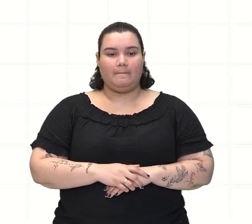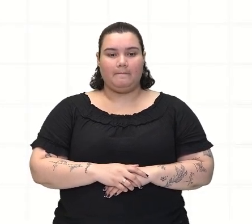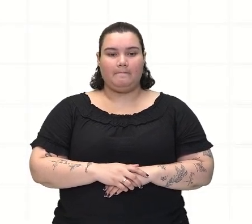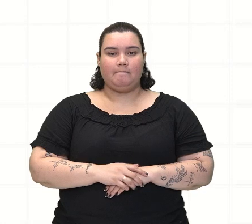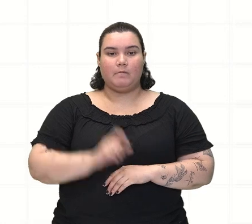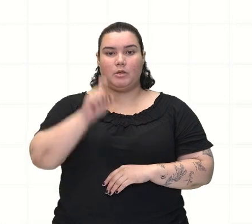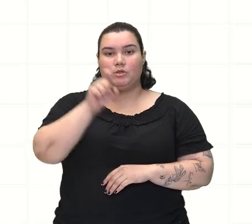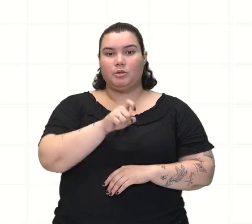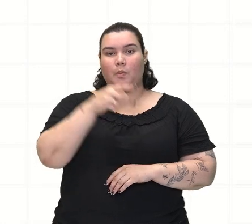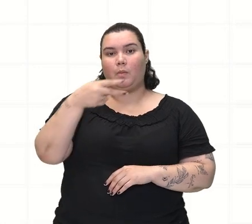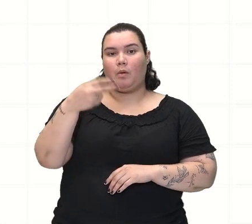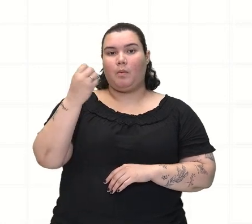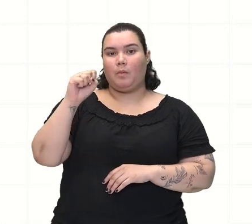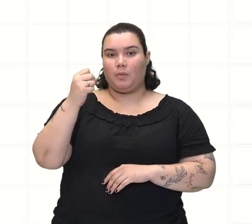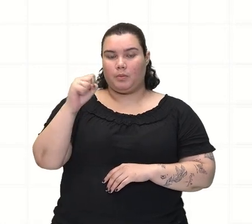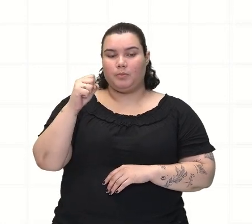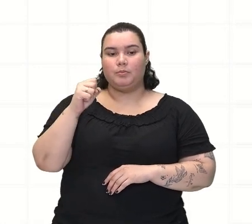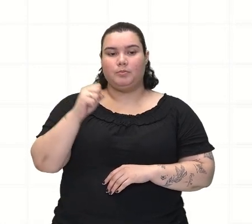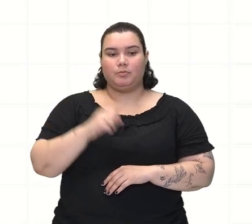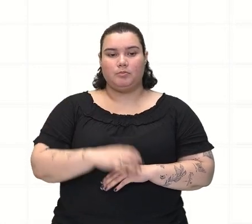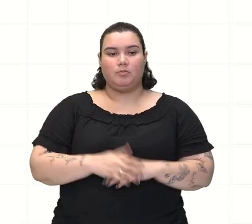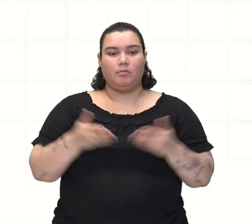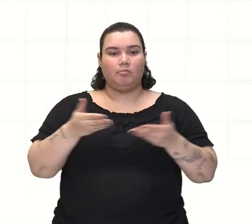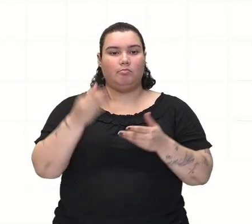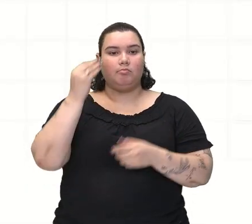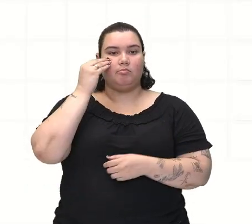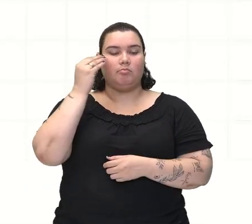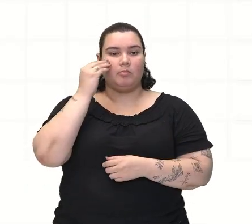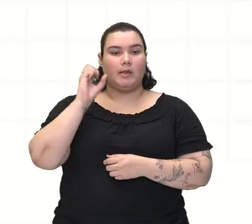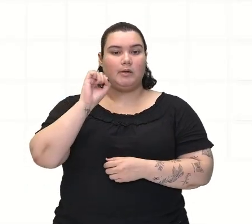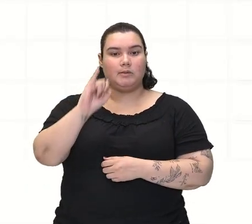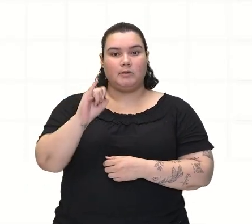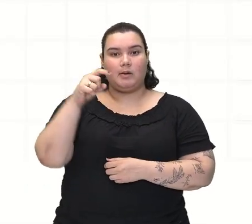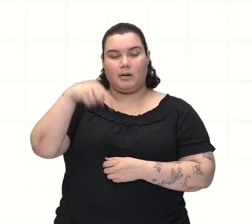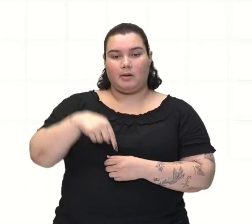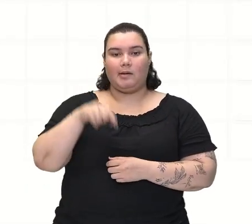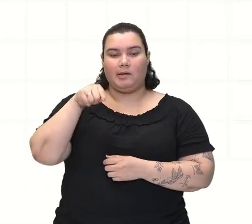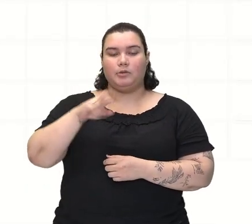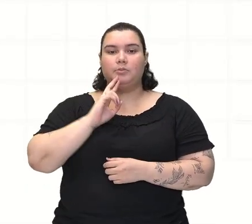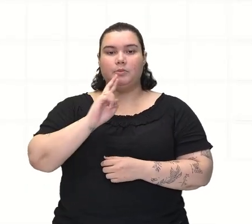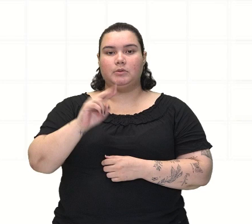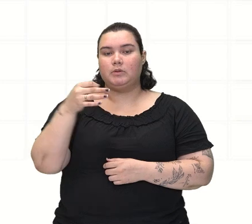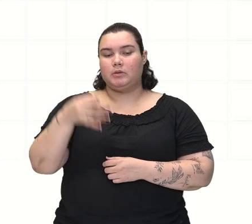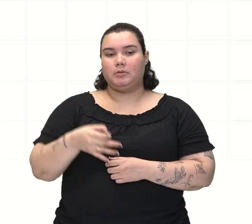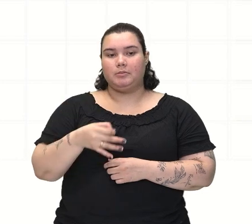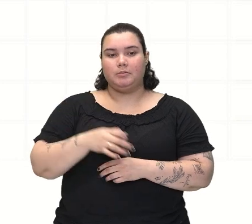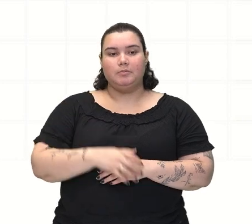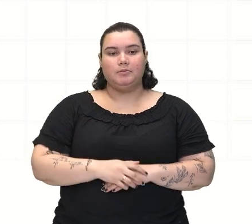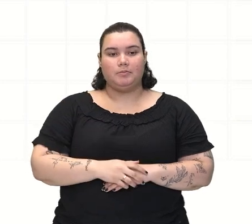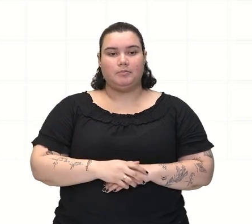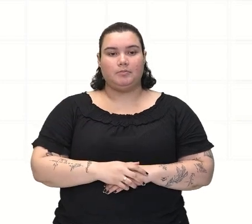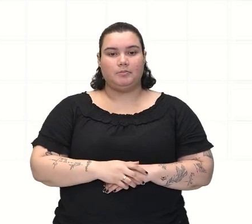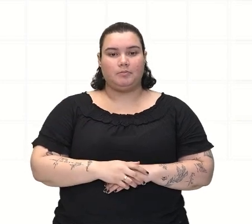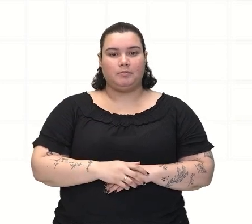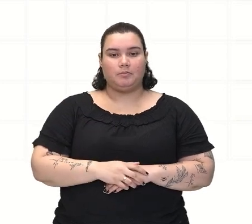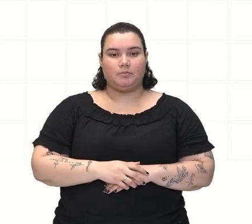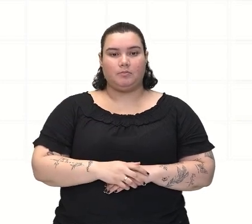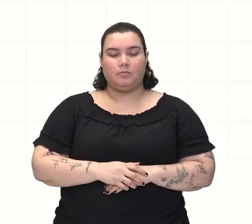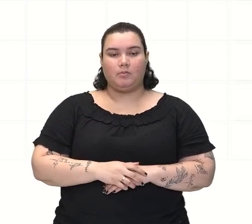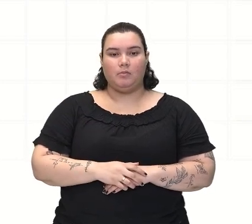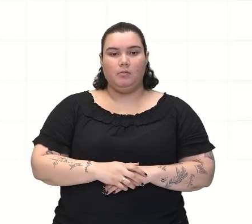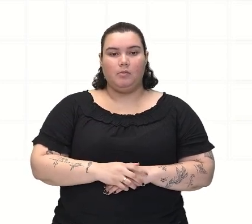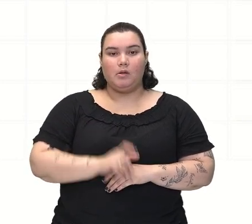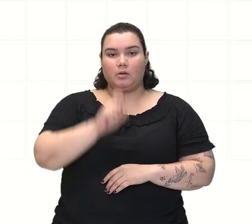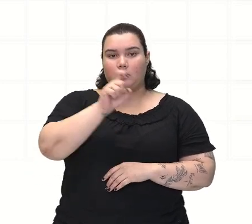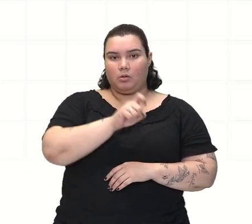x igual a 8. Então, vamos verificar também se ela é solução. Então, x igual a